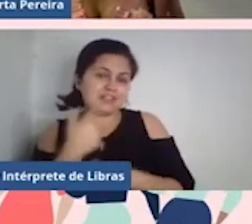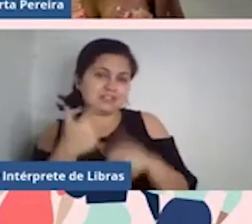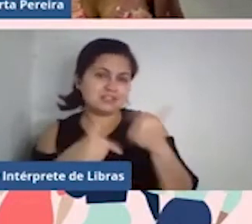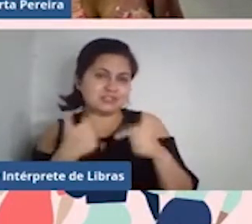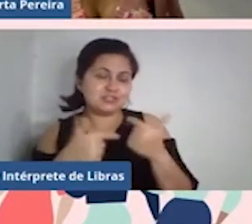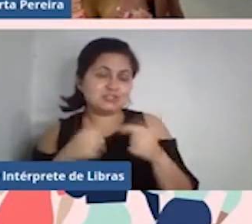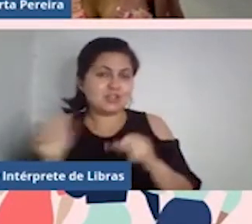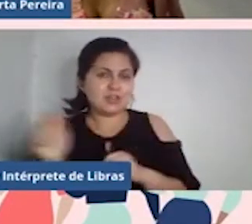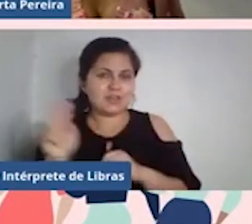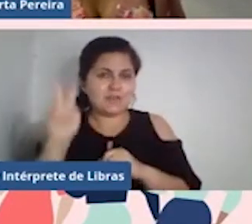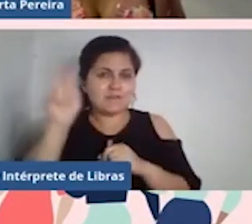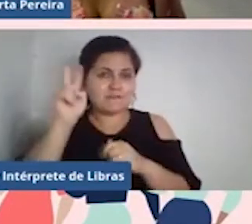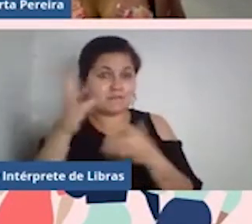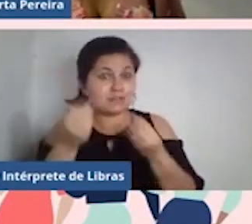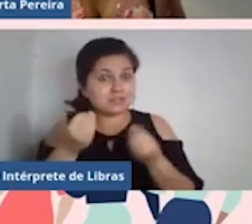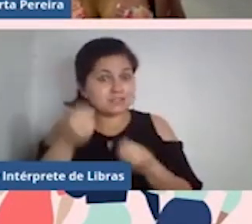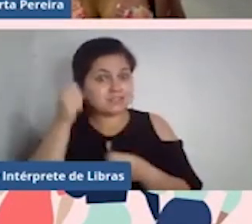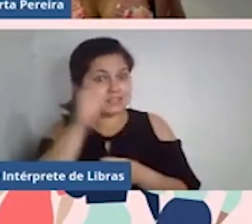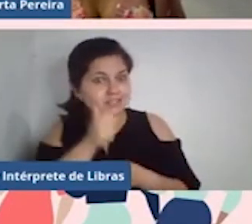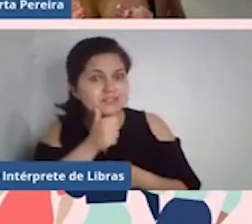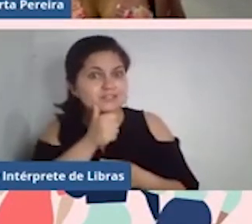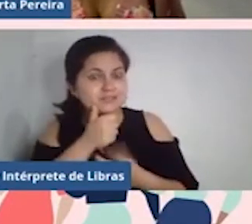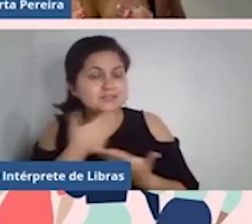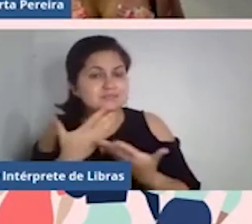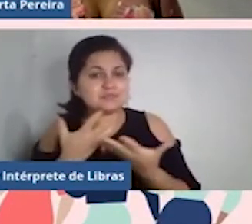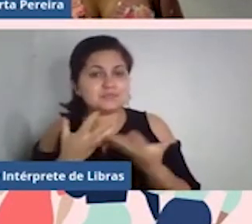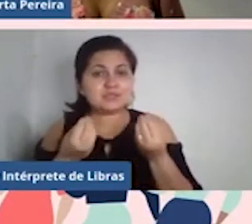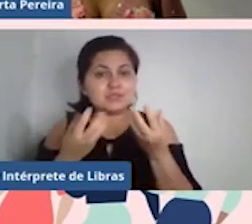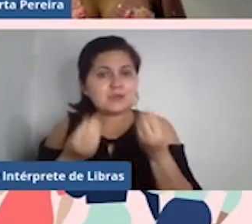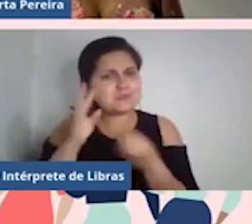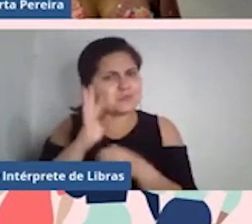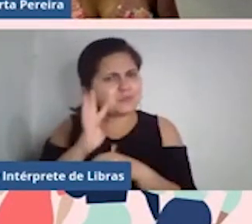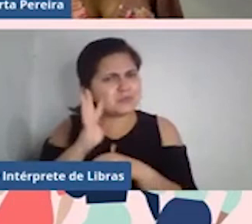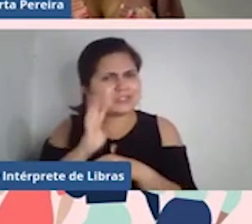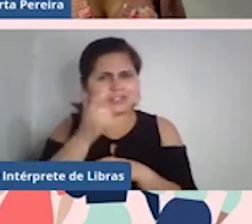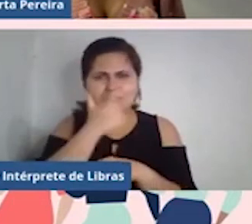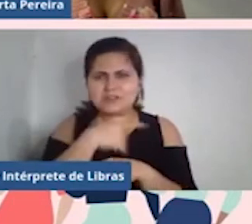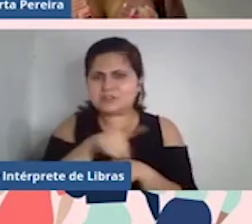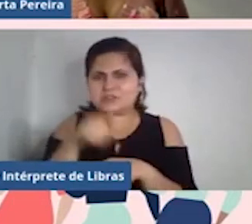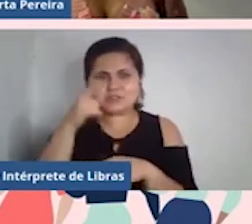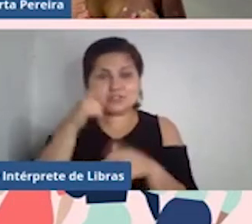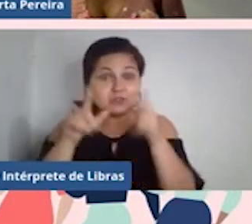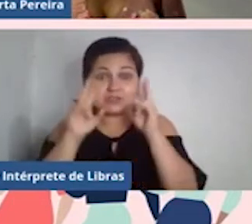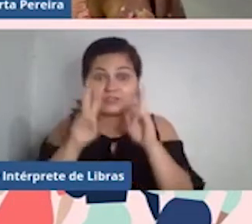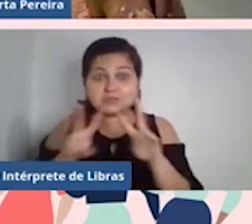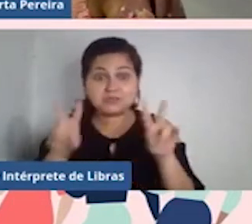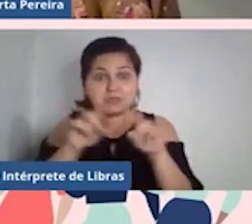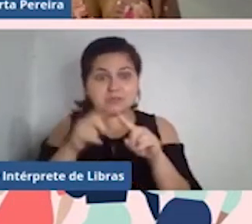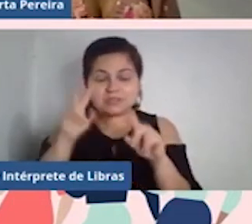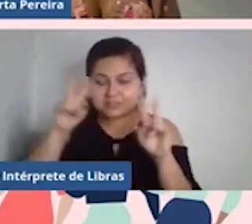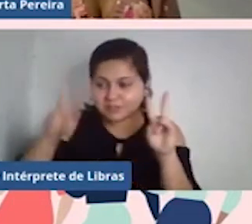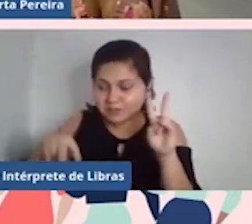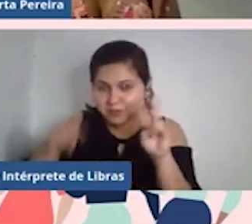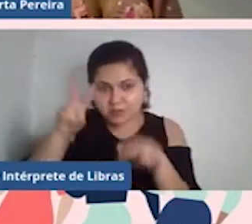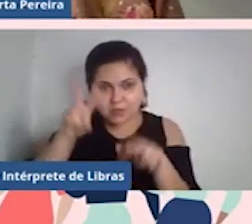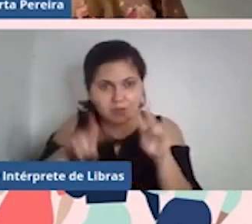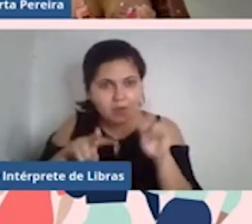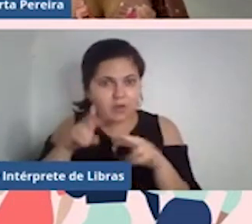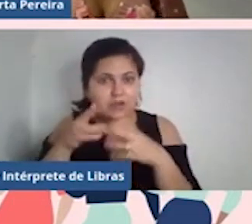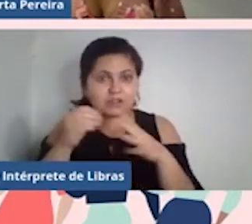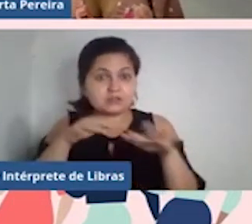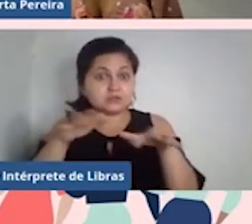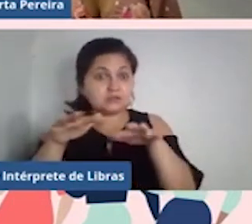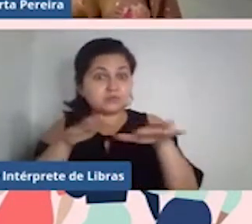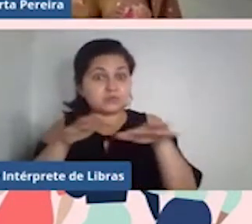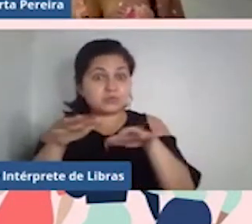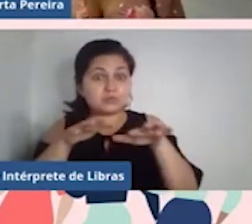que valorizam tanto as mulheres, assim, tá muito legal. Eu acho que vocês não estão conseguindo ver, mas eu tô dando uma olhada aqui, o movimento